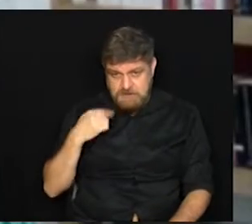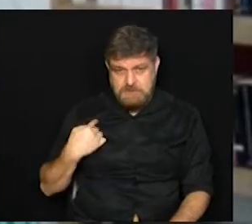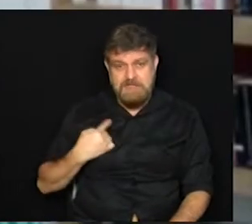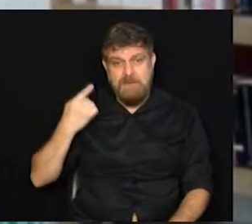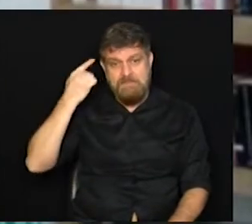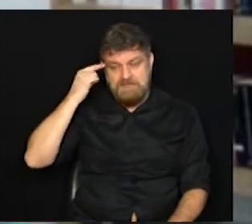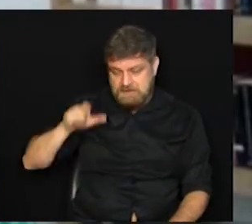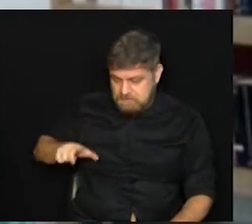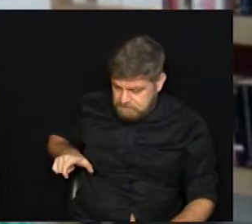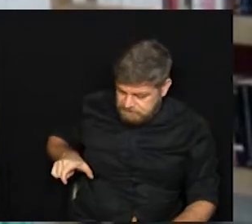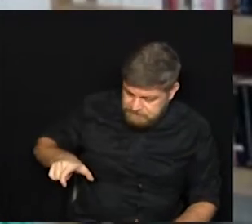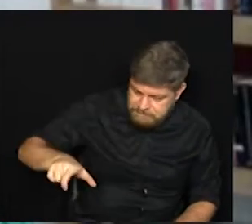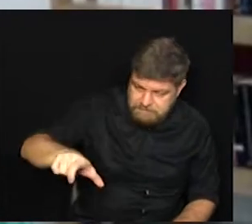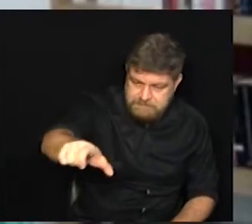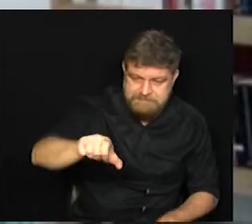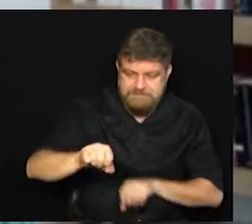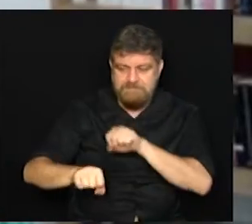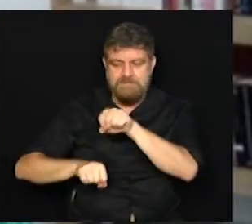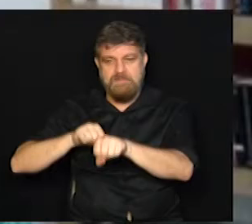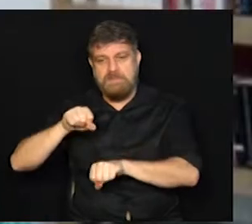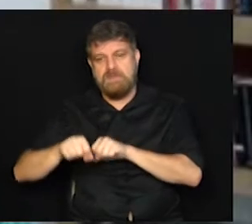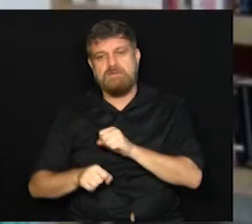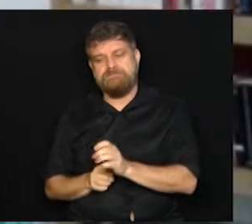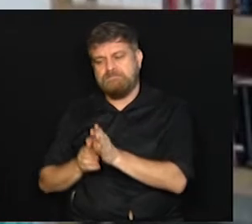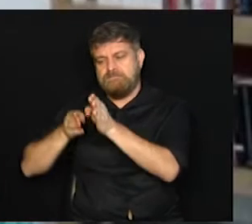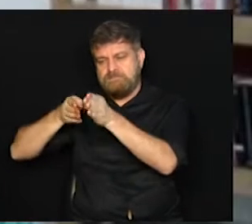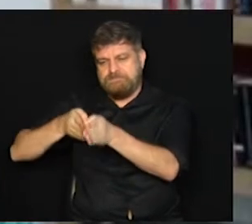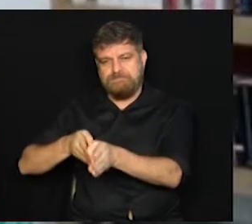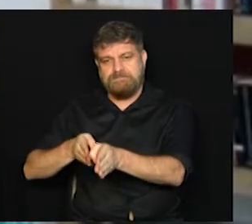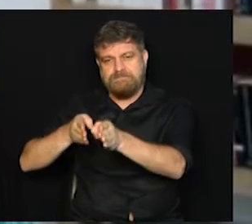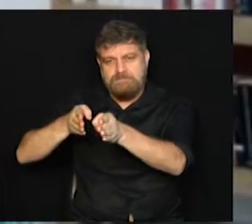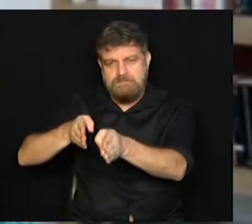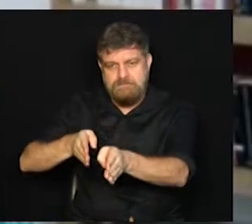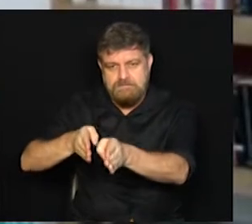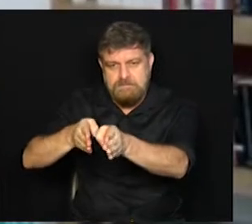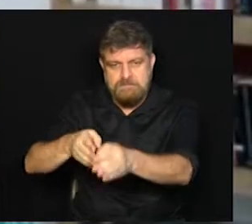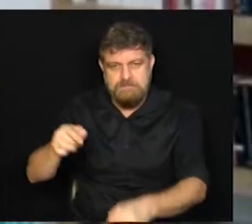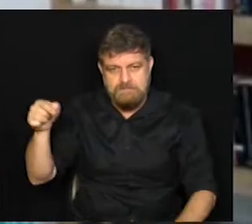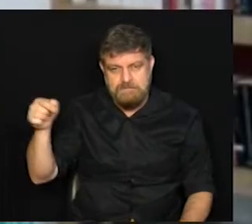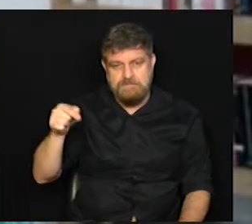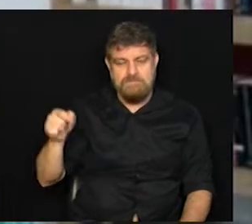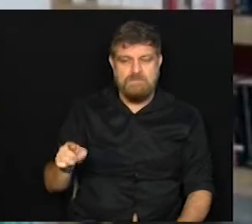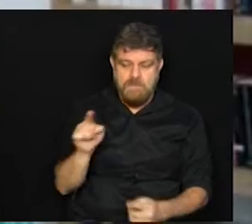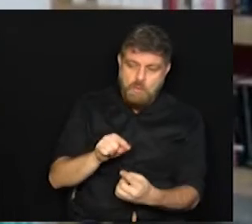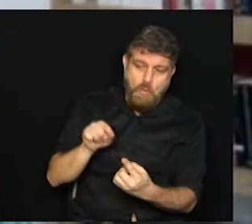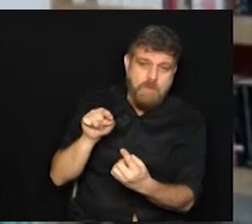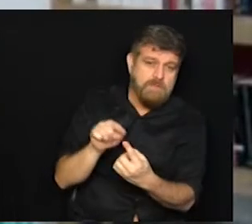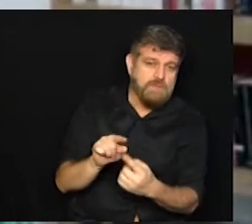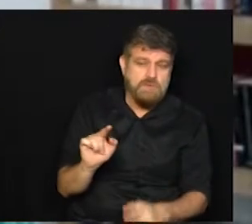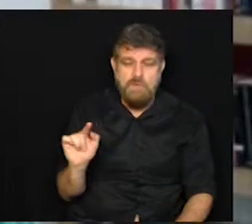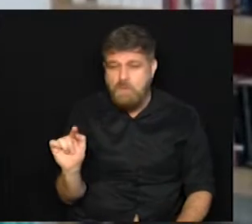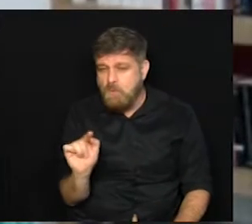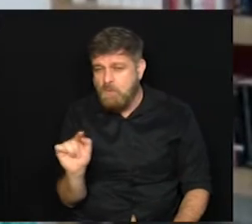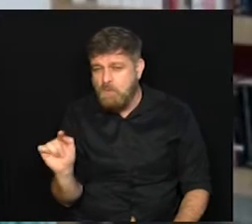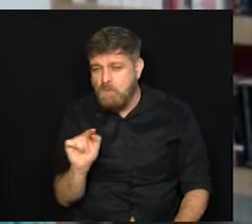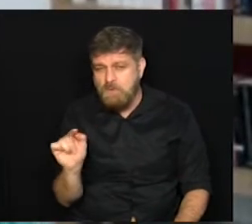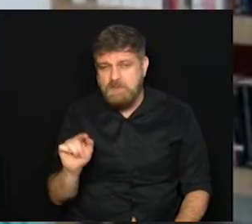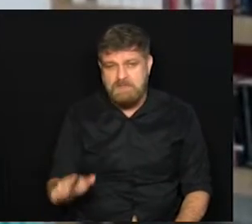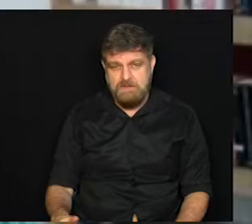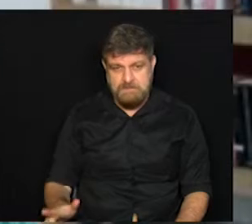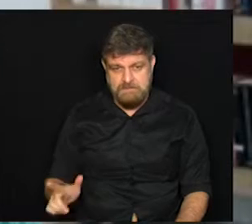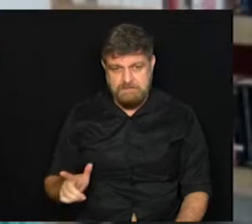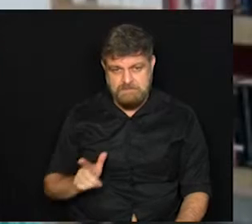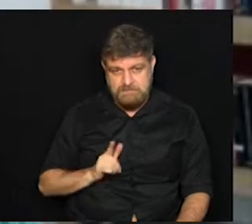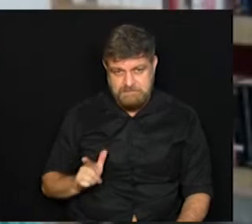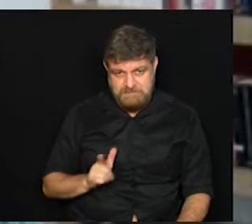ciclovias, né? Que é uma modalidade que tem um sentido de uma modalidade de ser